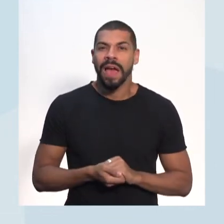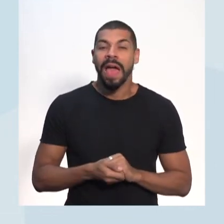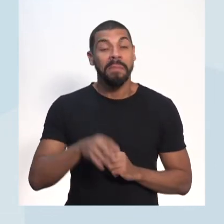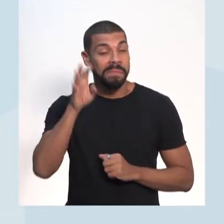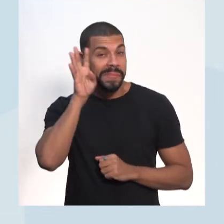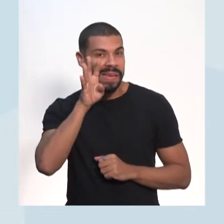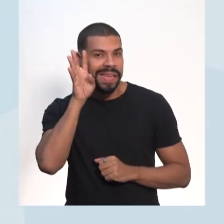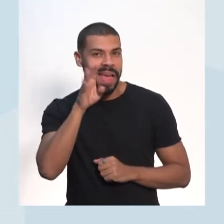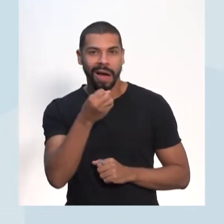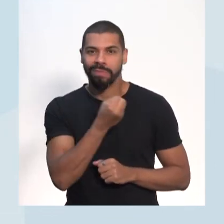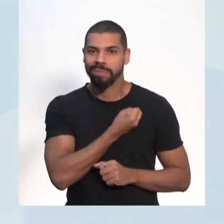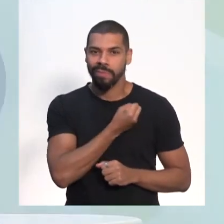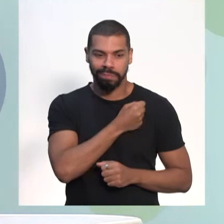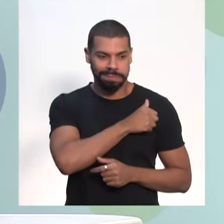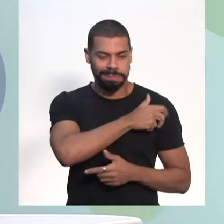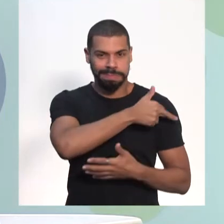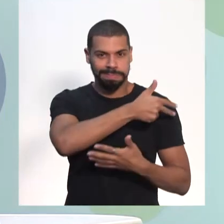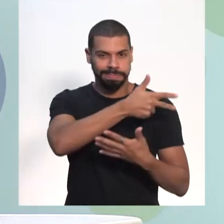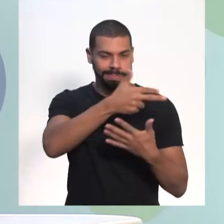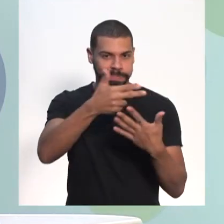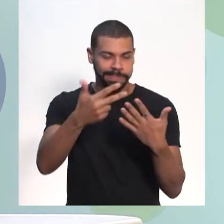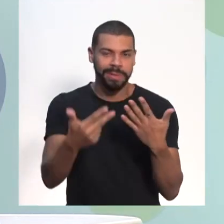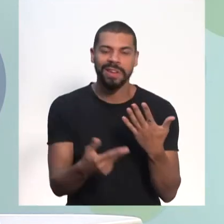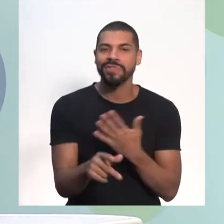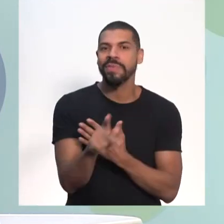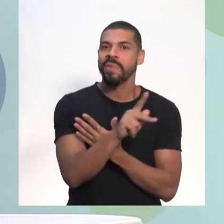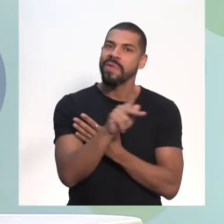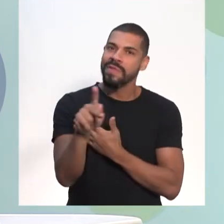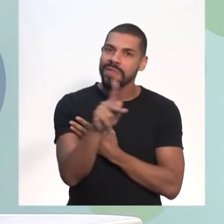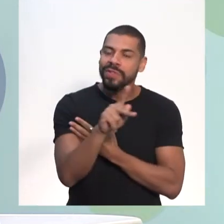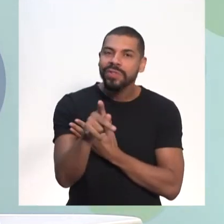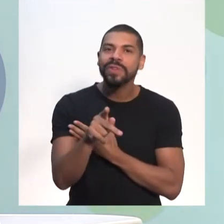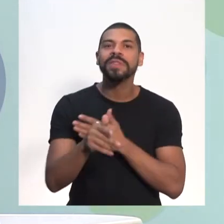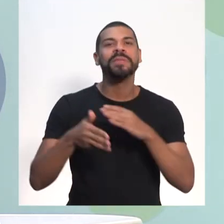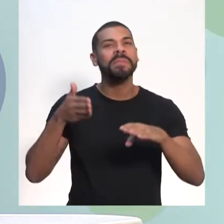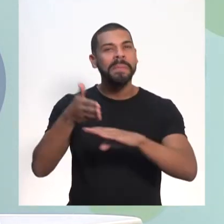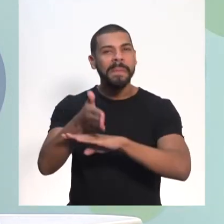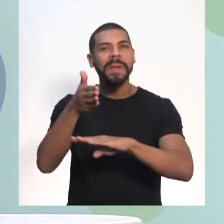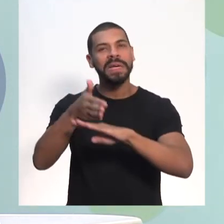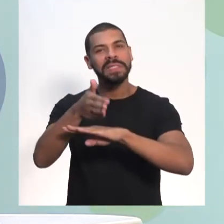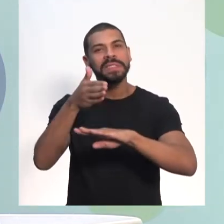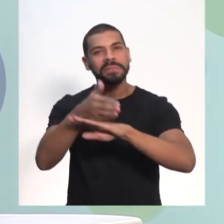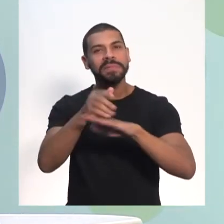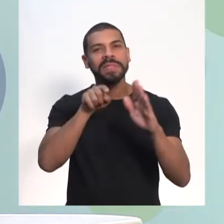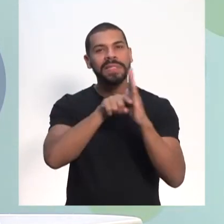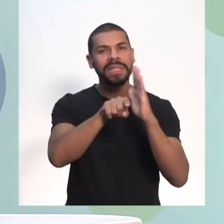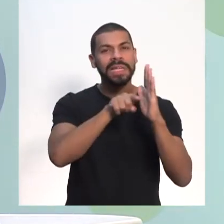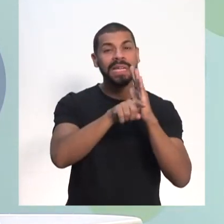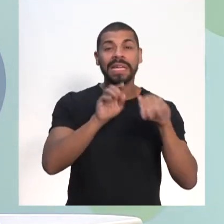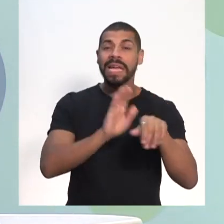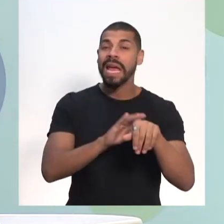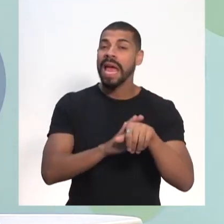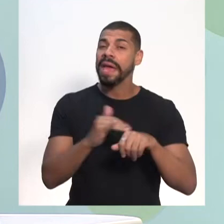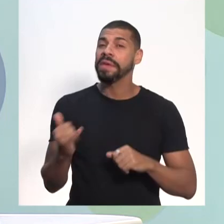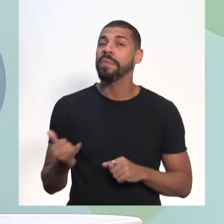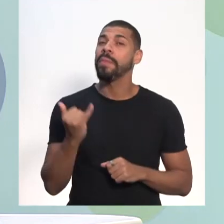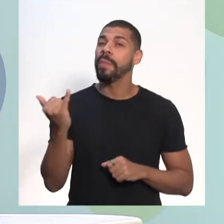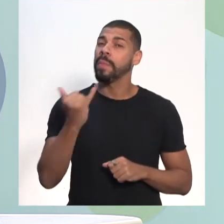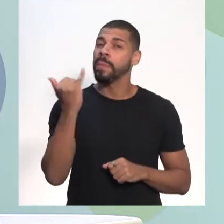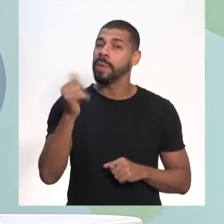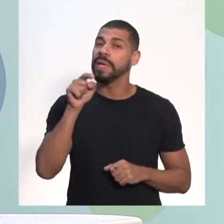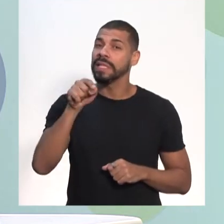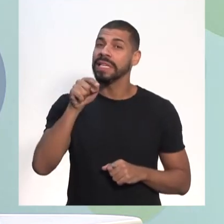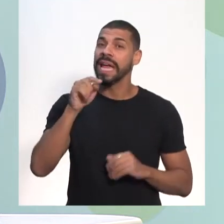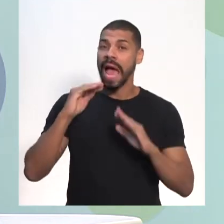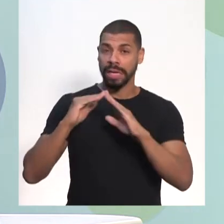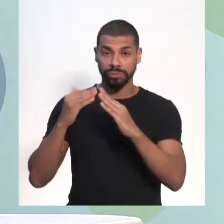bacana esses números, uma participação ampla dos nossos professores, e é importante que a escola também tenha esse